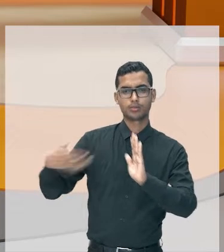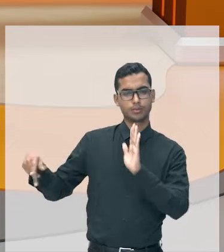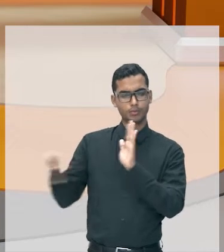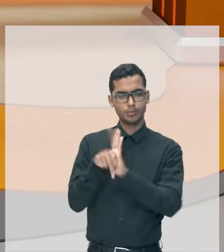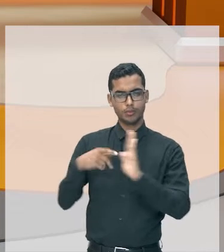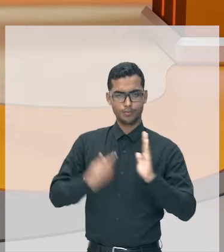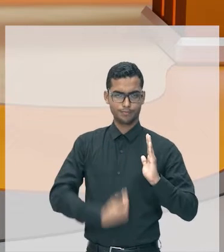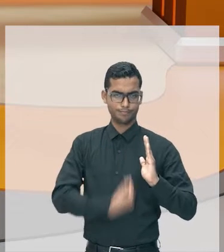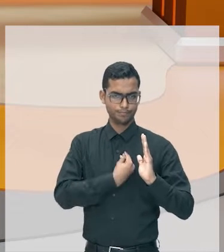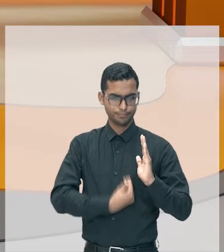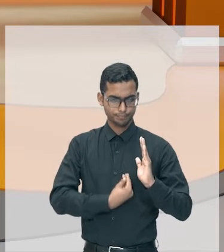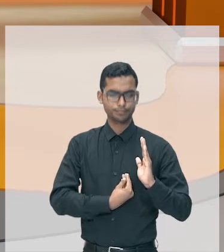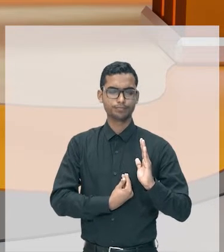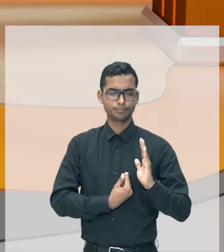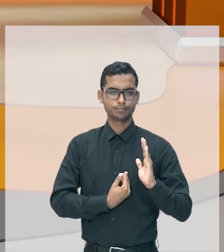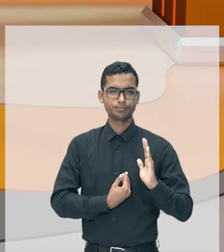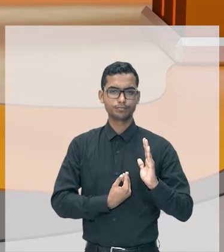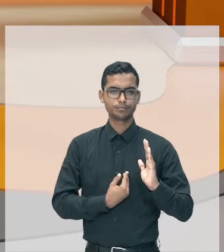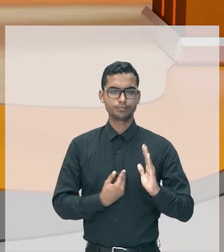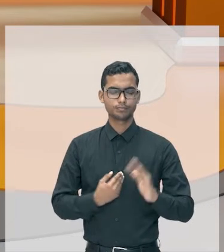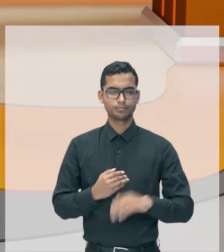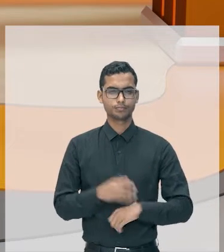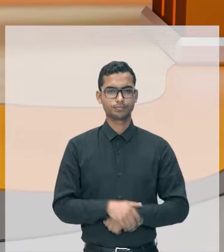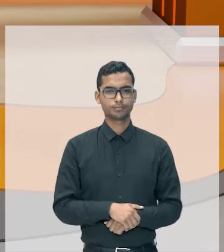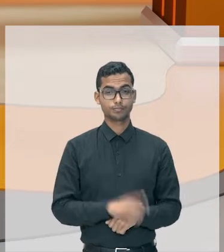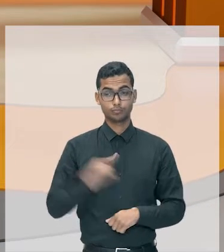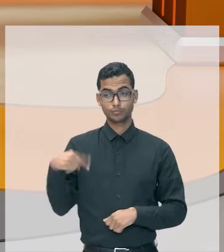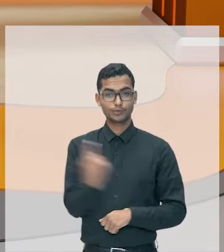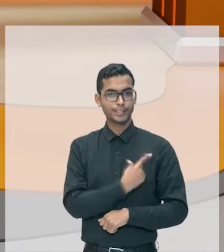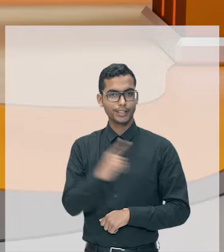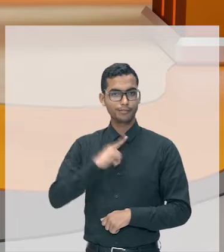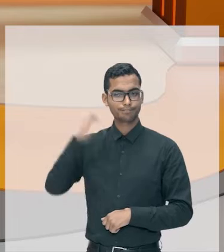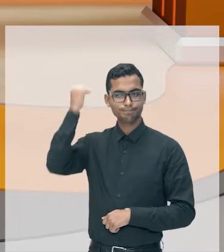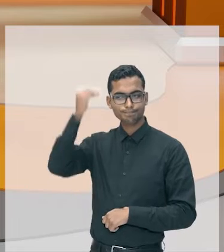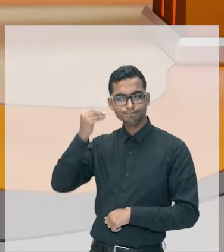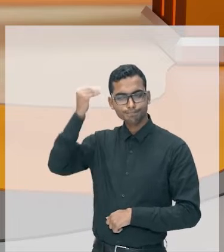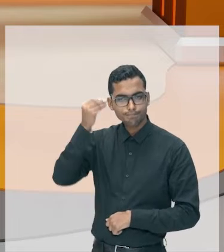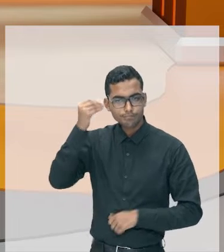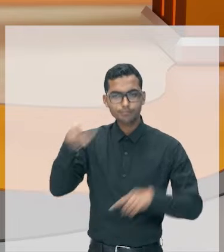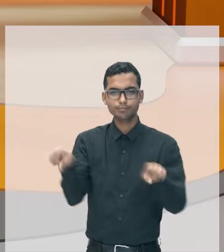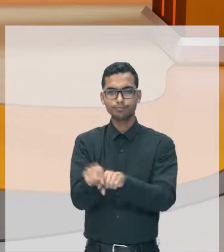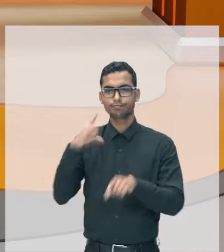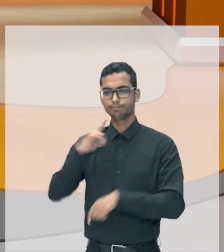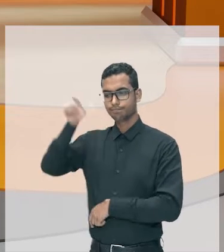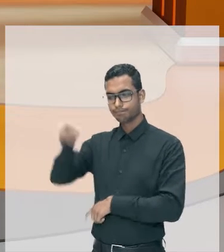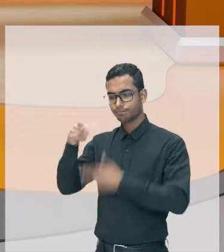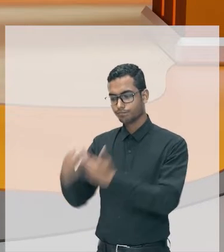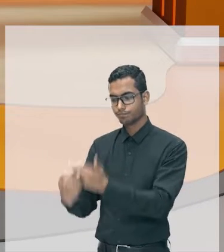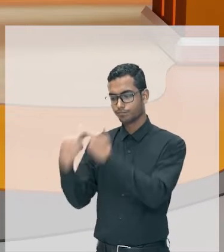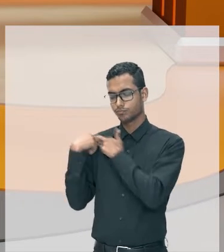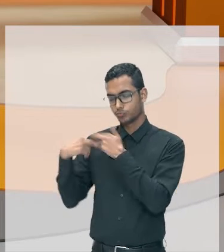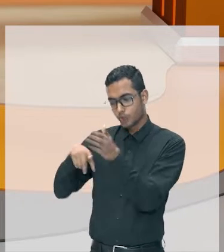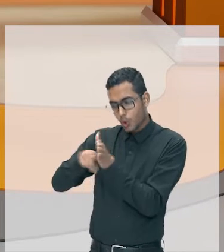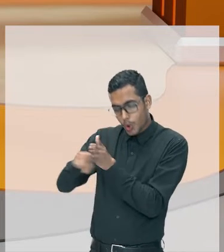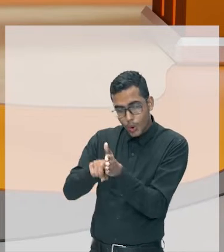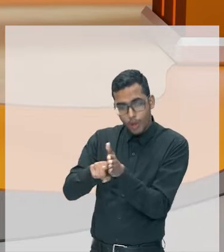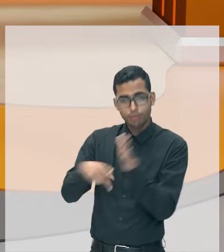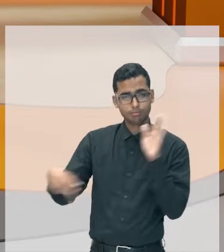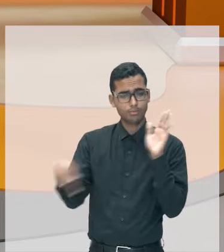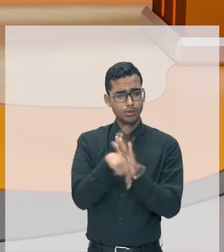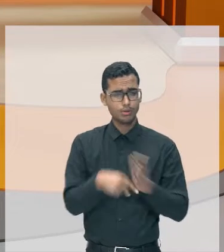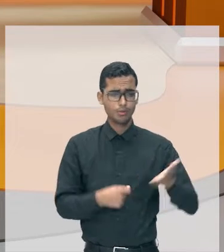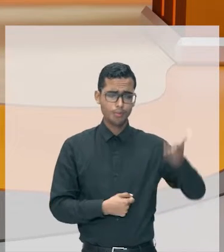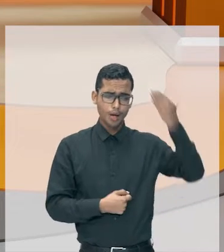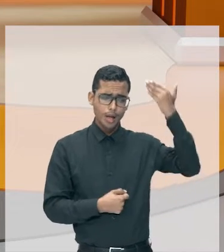da história que nós vivemos. E é justamente o papel do historiador, do investigador do passado, do